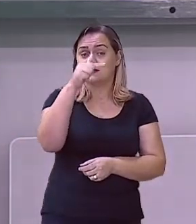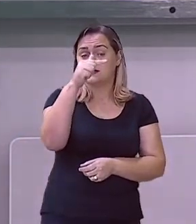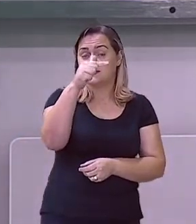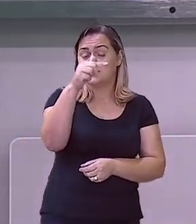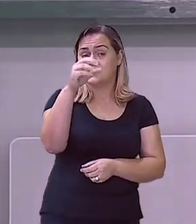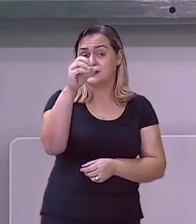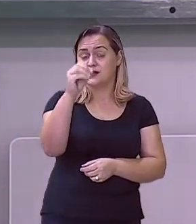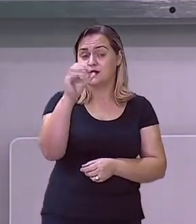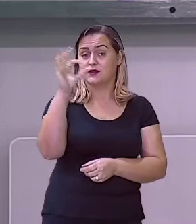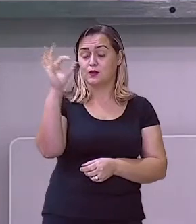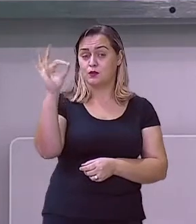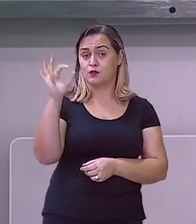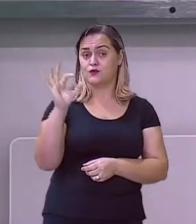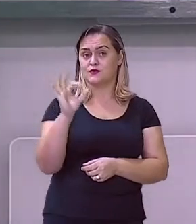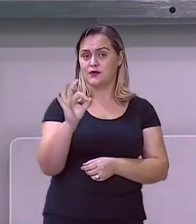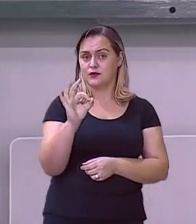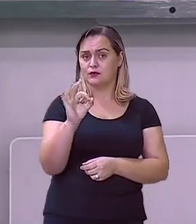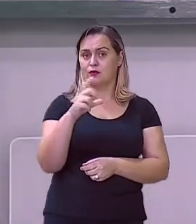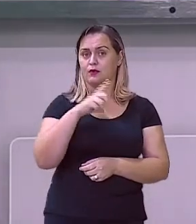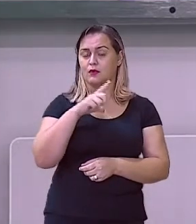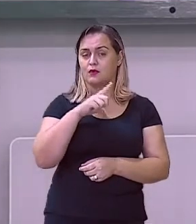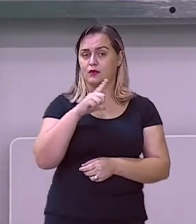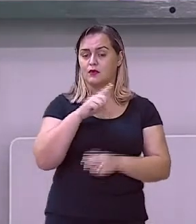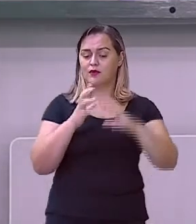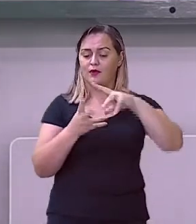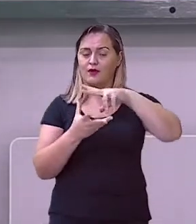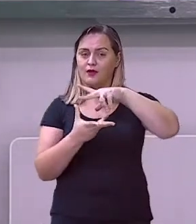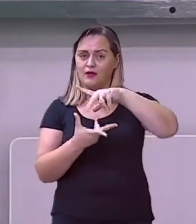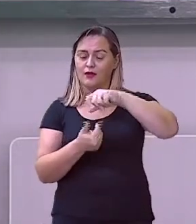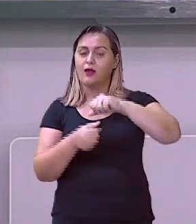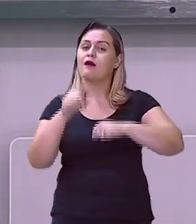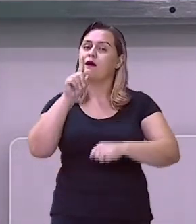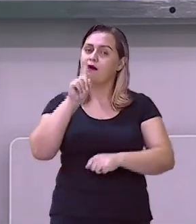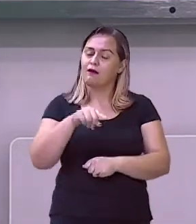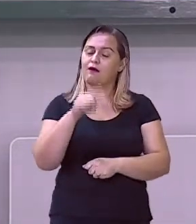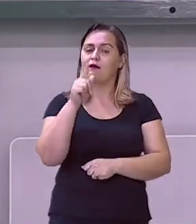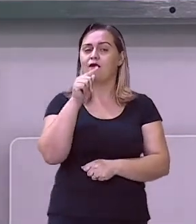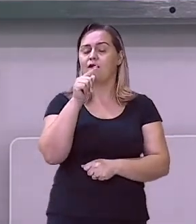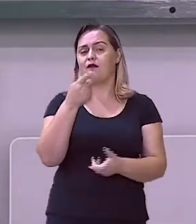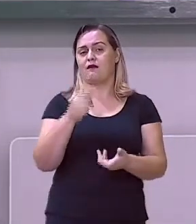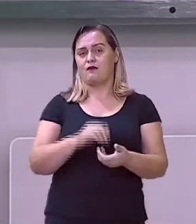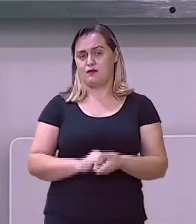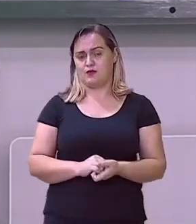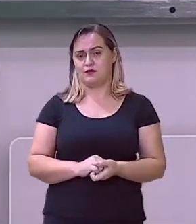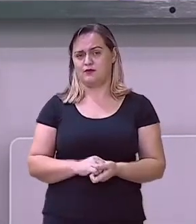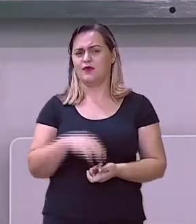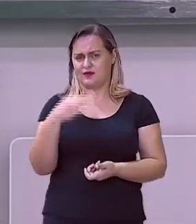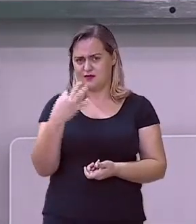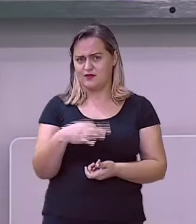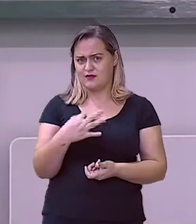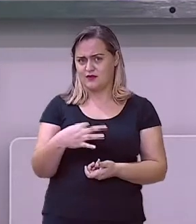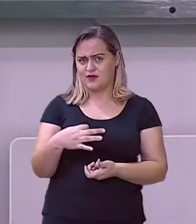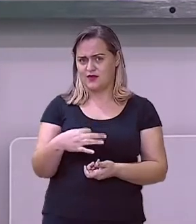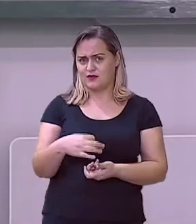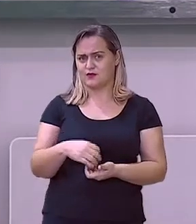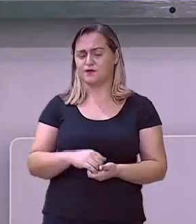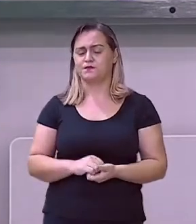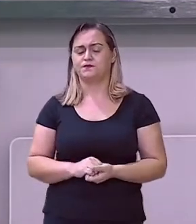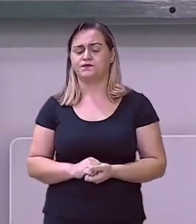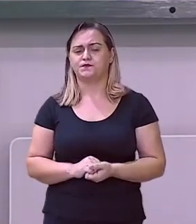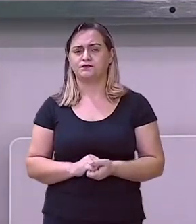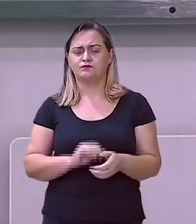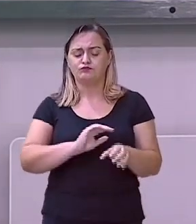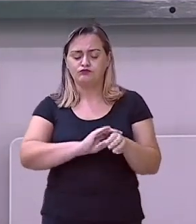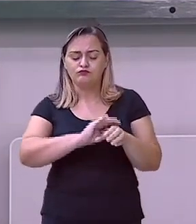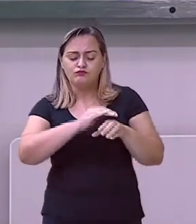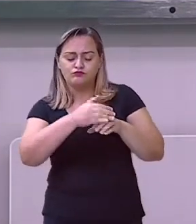palavra correta é cobrem, quase 70% da